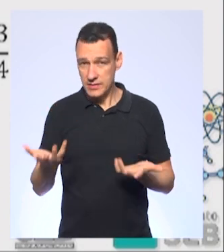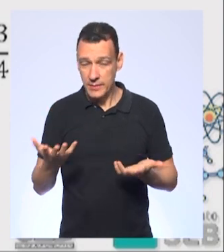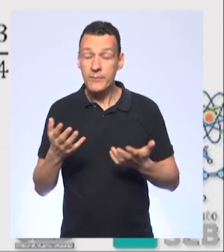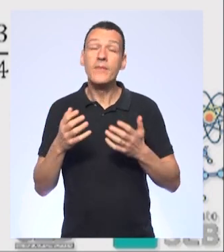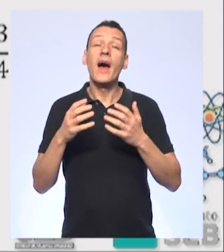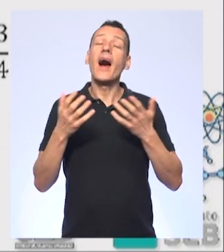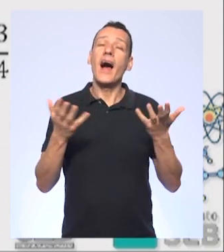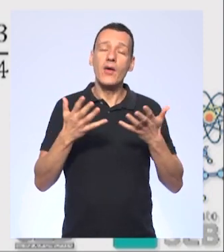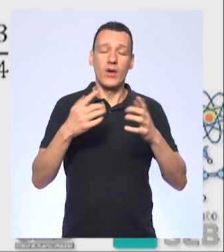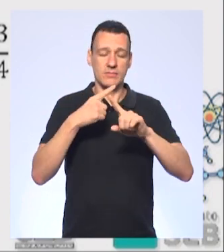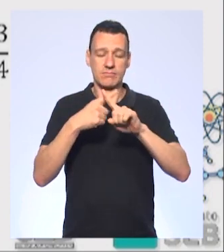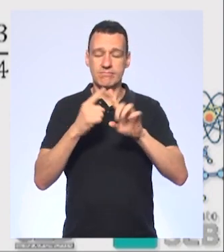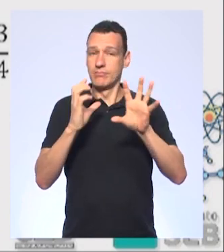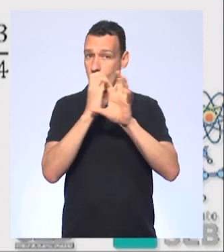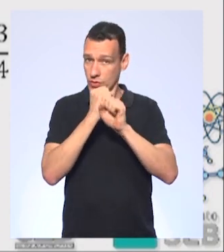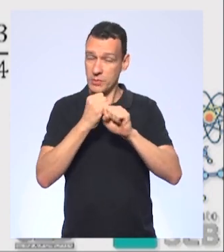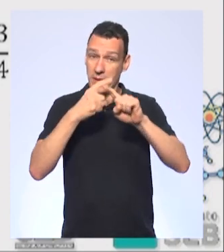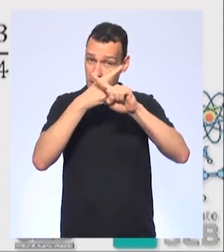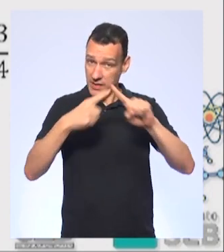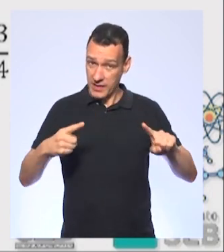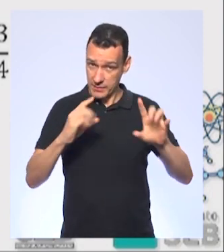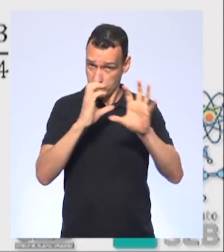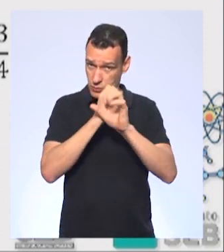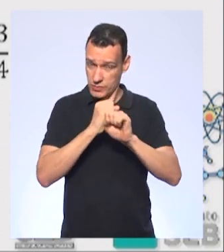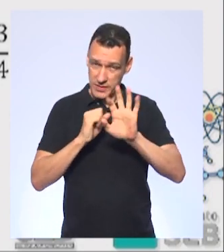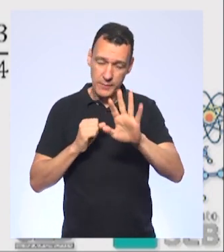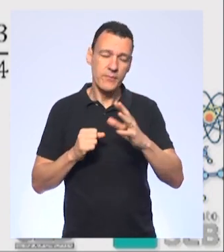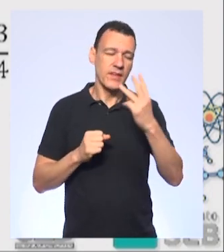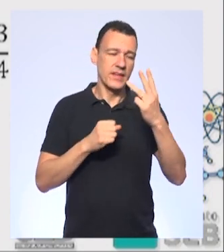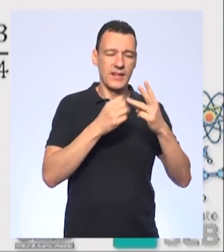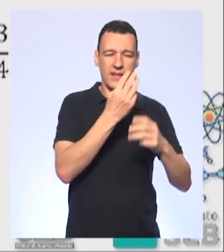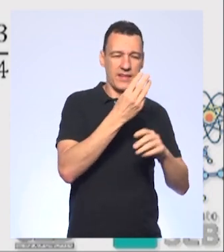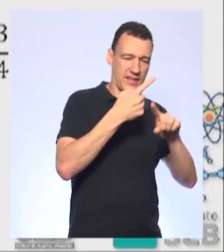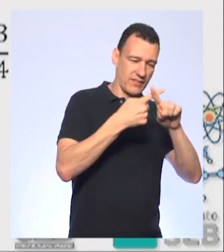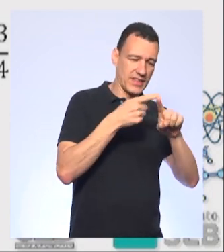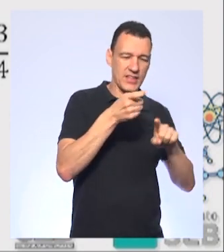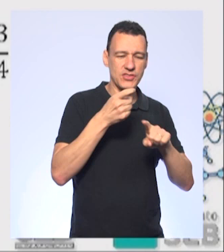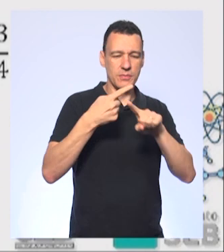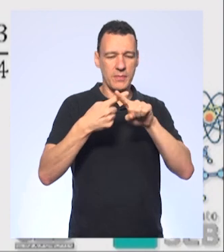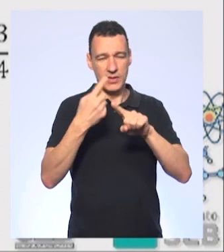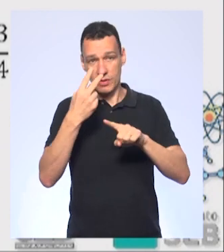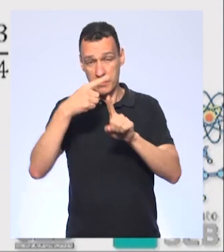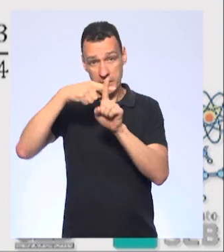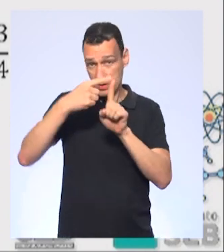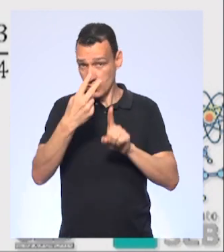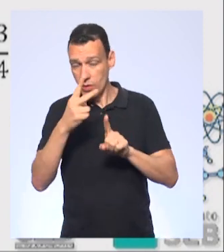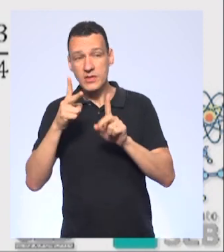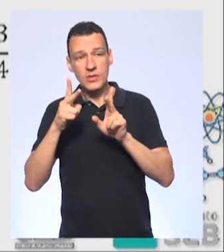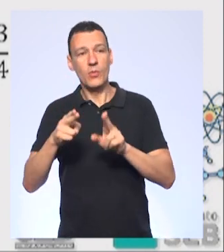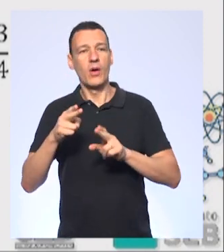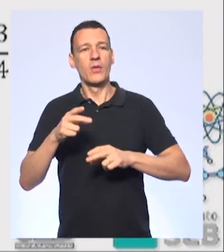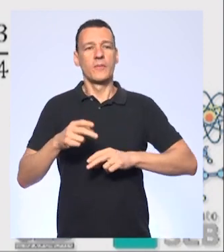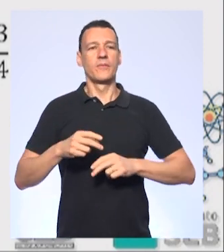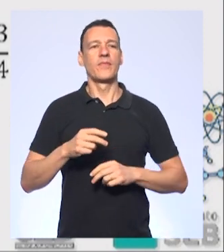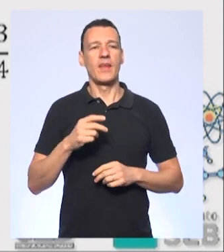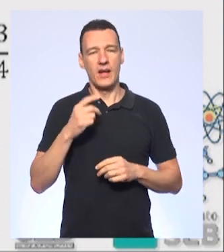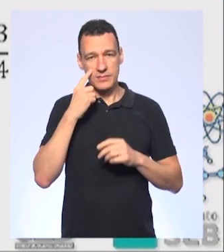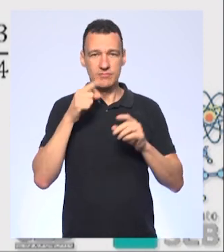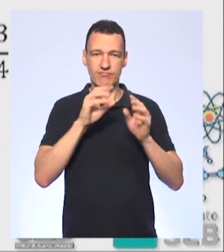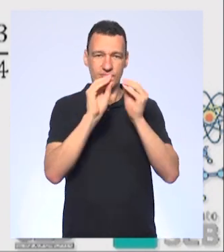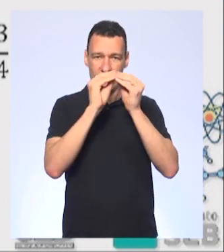em cruz. Vamos lá? 3 vezes x mais 2 vão dar 3x mais 6. 4 vezes 30 vão